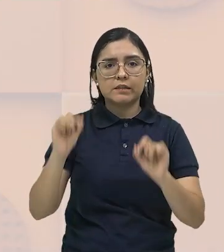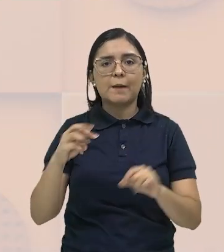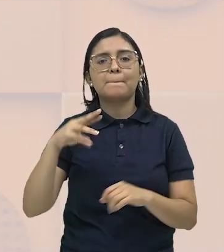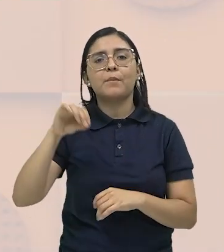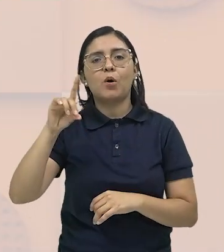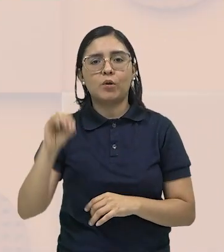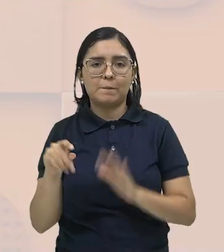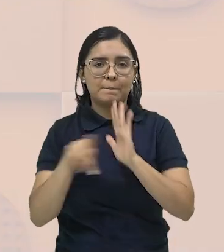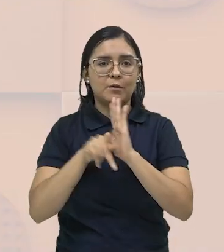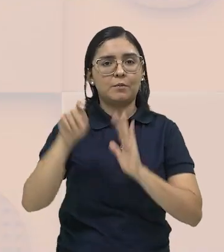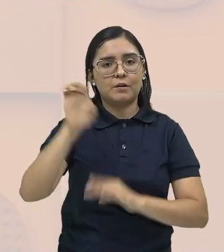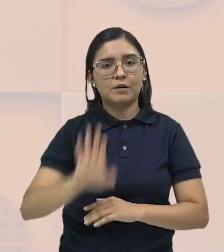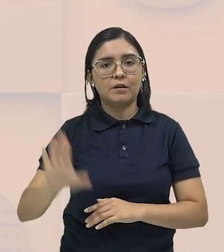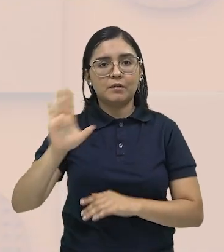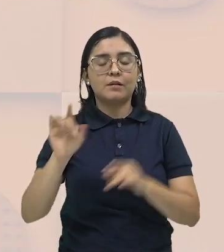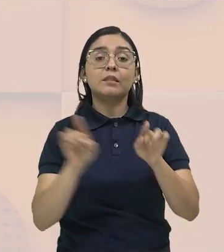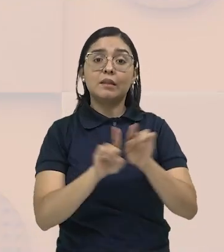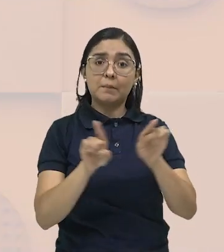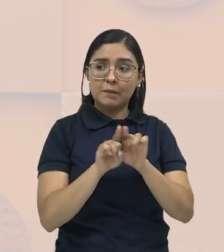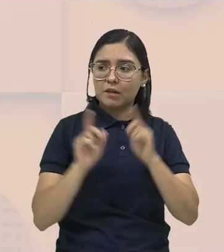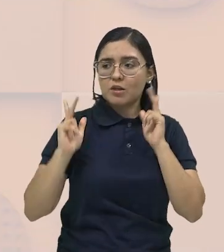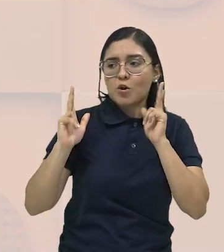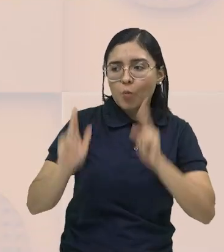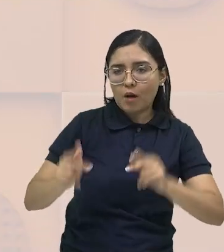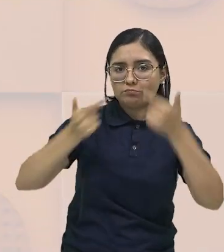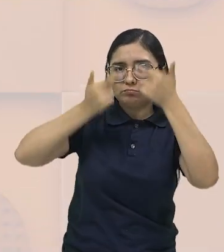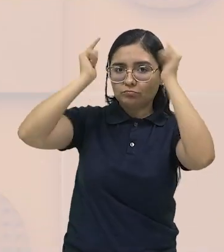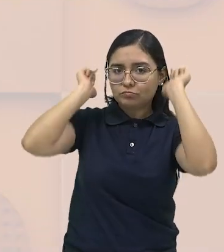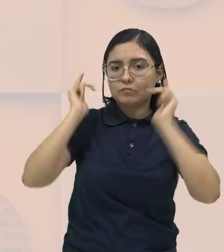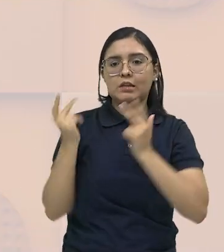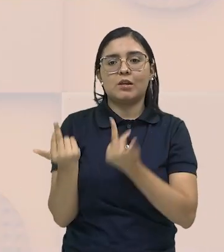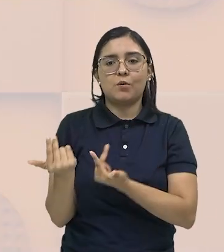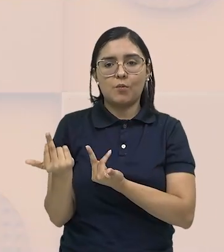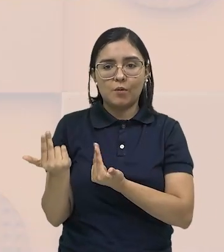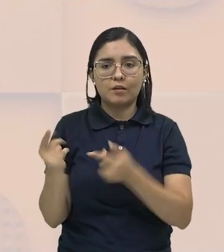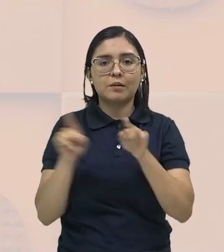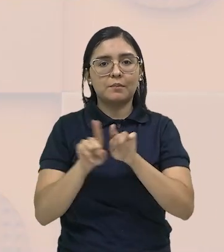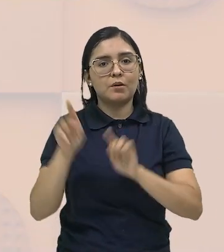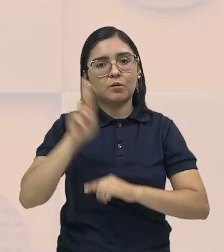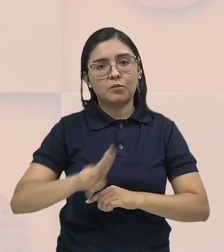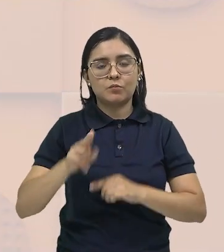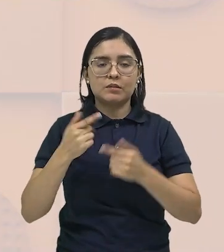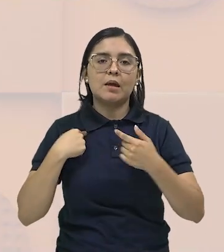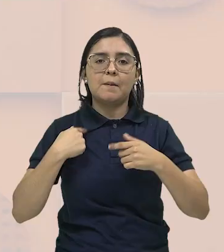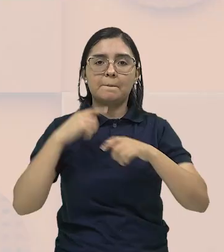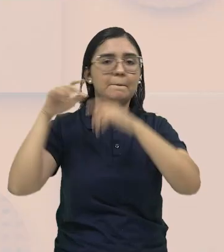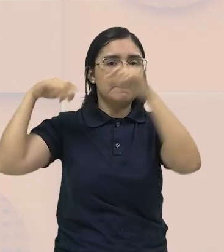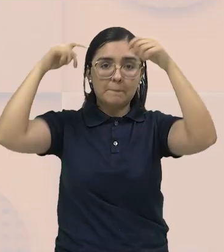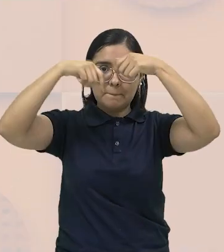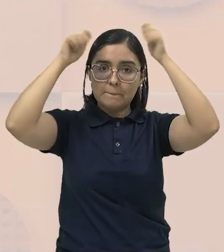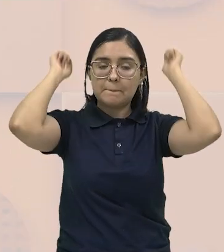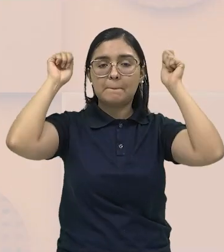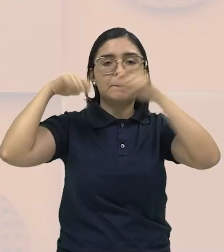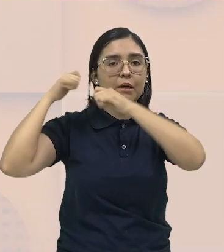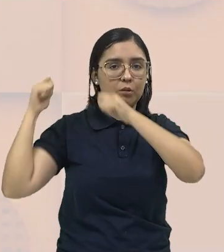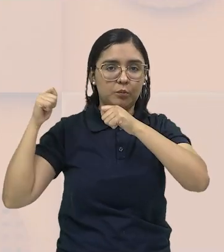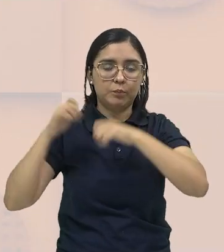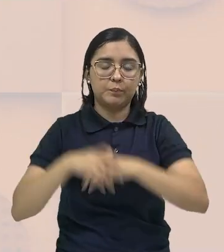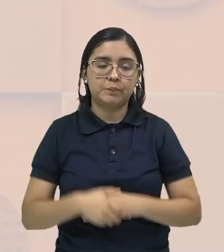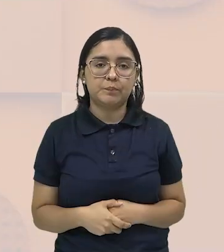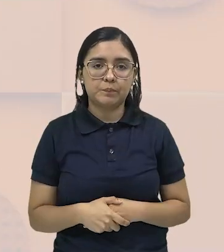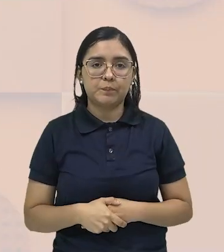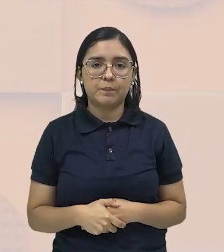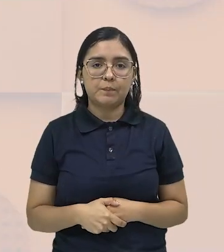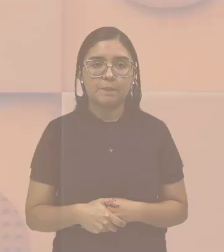Europa, né? E passam não só a raspar seu cabelo, ou usam panos em suas cabeças, né? Aí, seguindo essa moda.